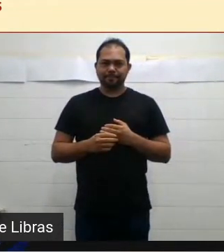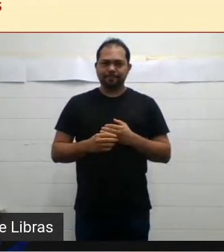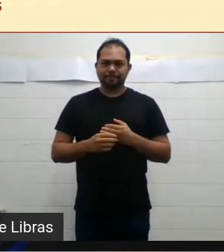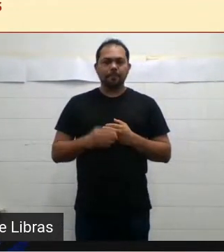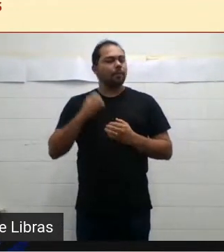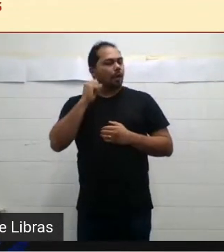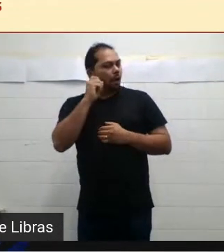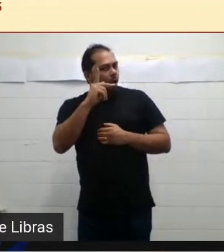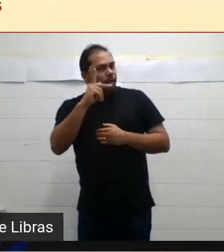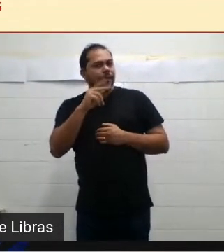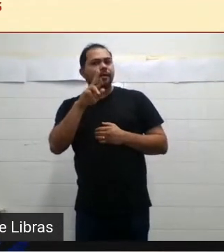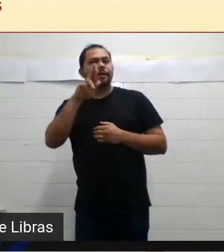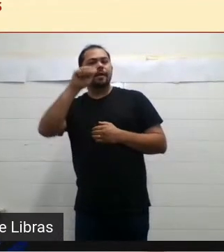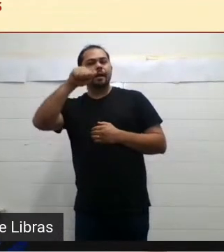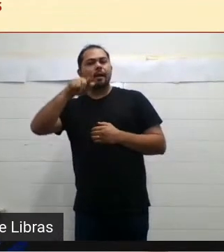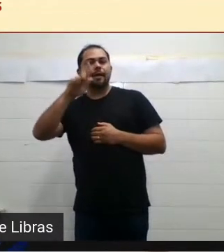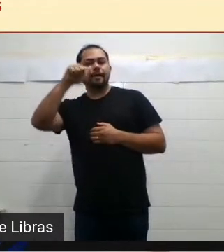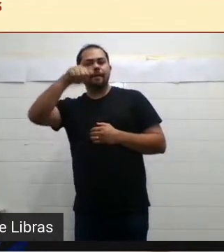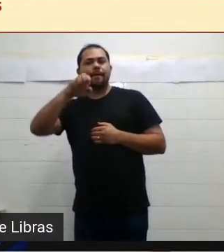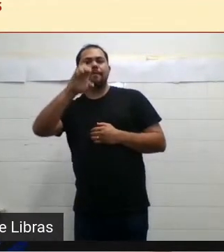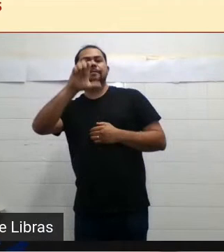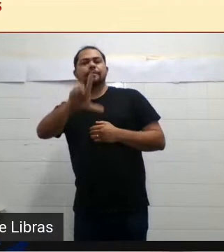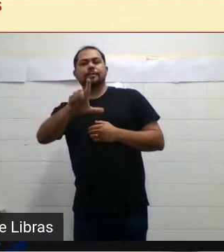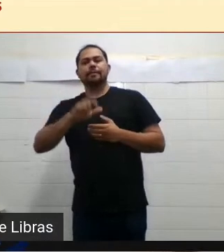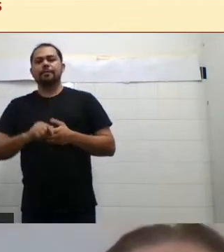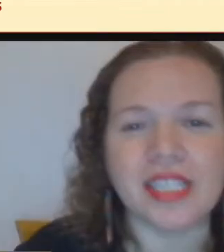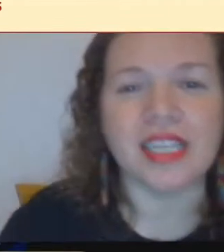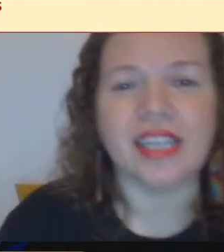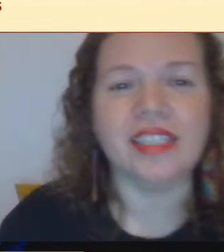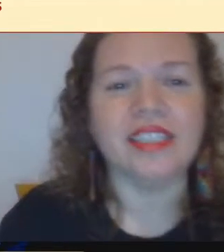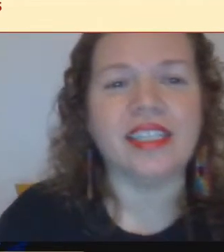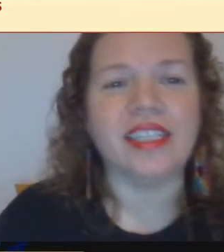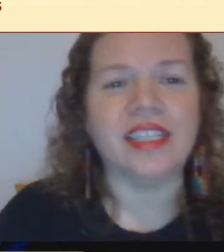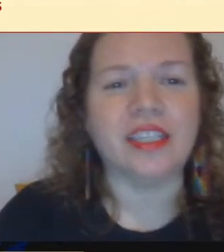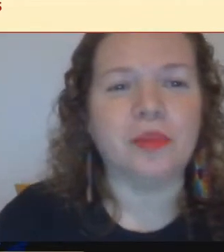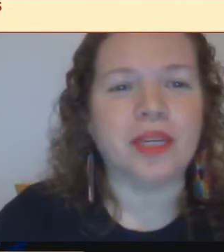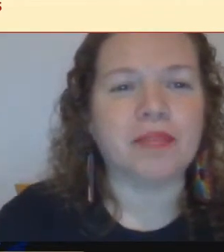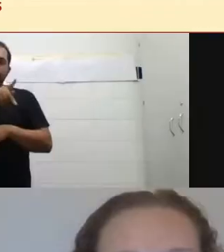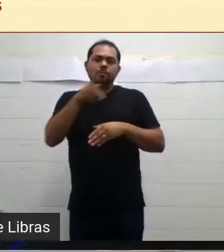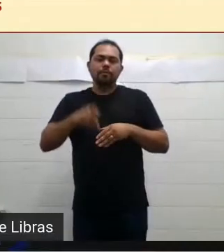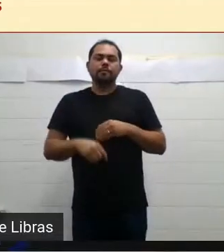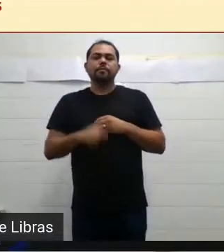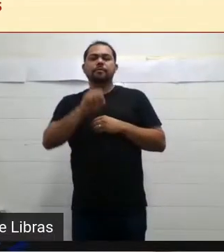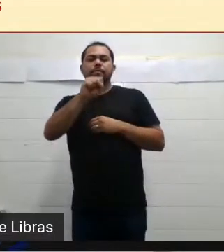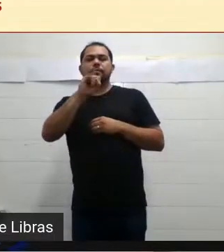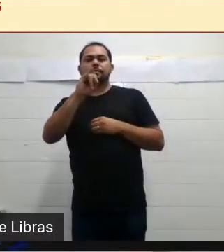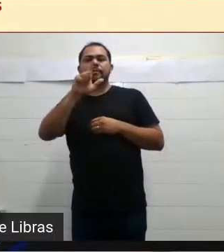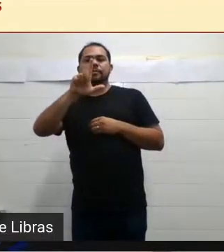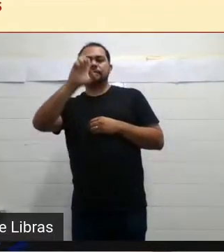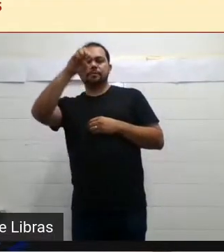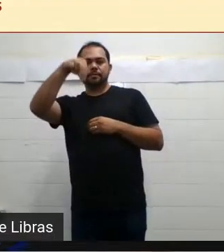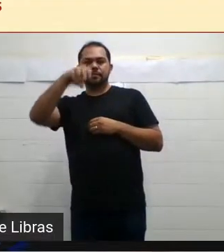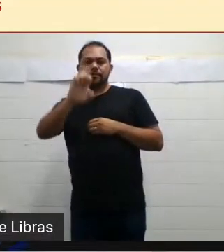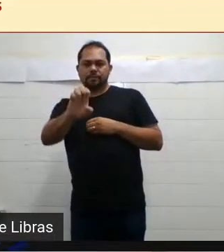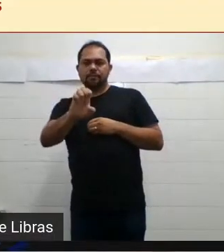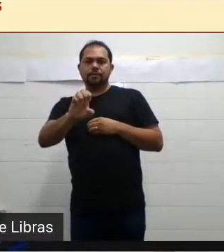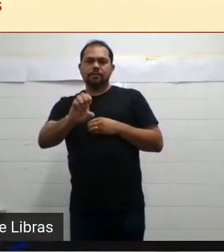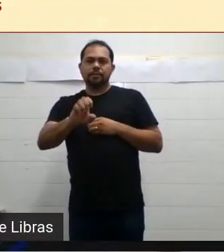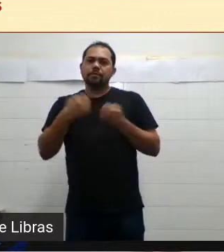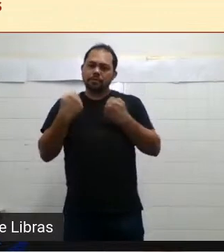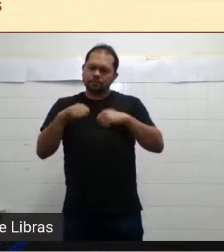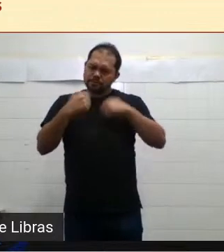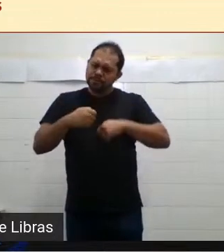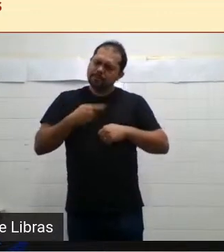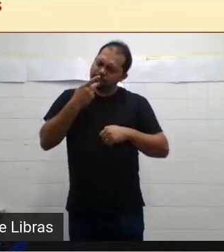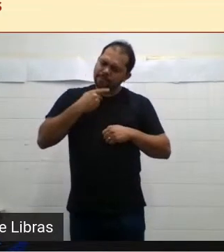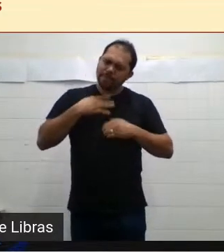Ok, Raquel. Então, a gente convida agora a professora Silene, né? Eu preciso dizer que foi um prazer